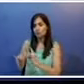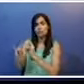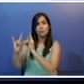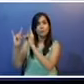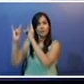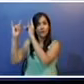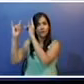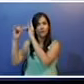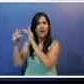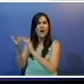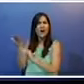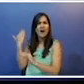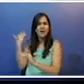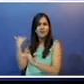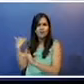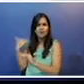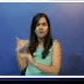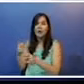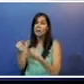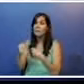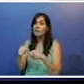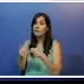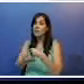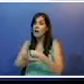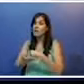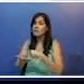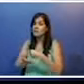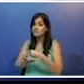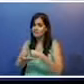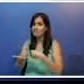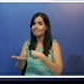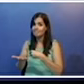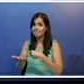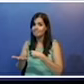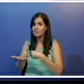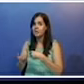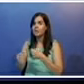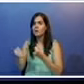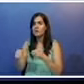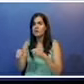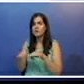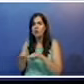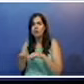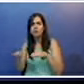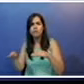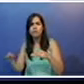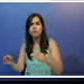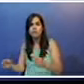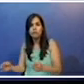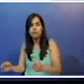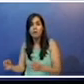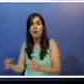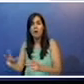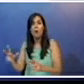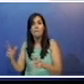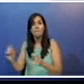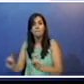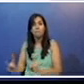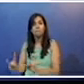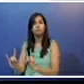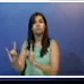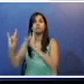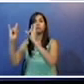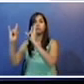e paredes, é preciso construir os fundamentos ou fundações destinados a suportar o peso